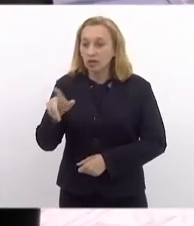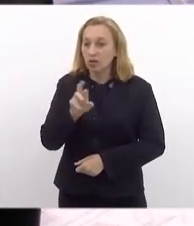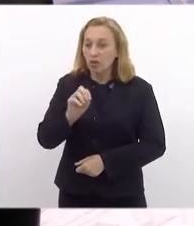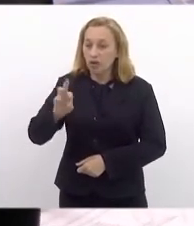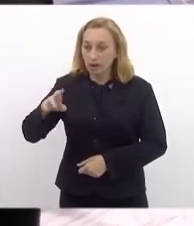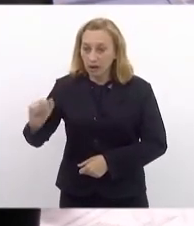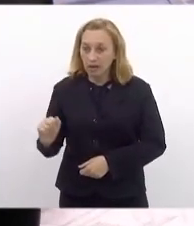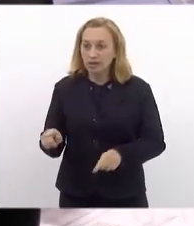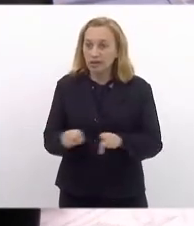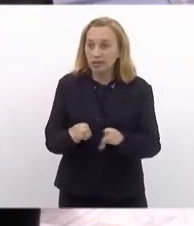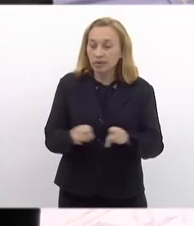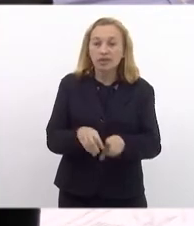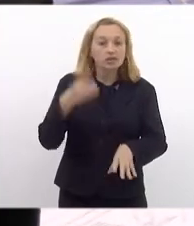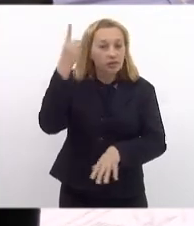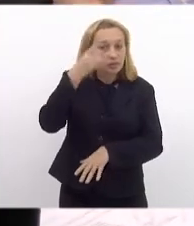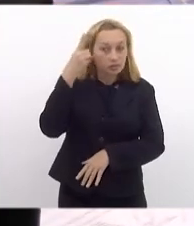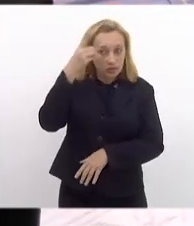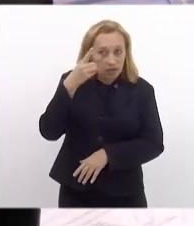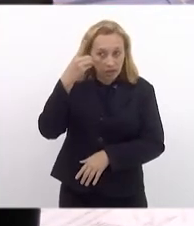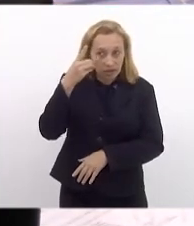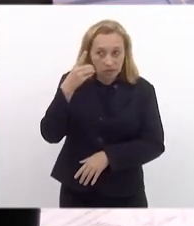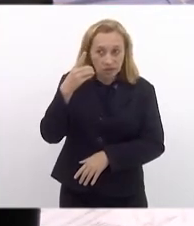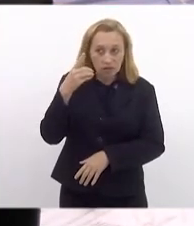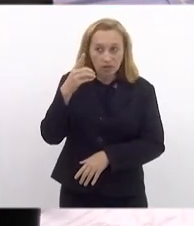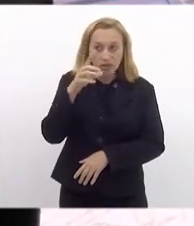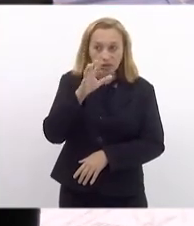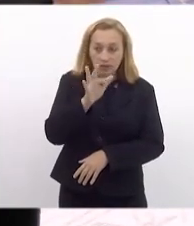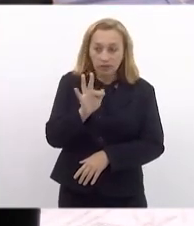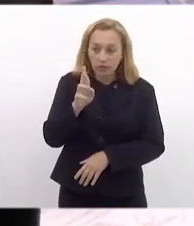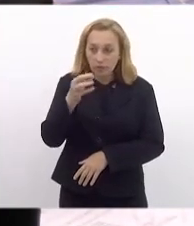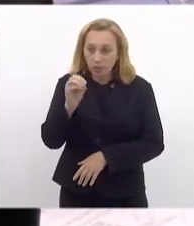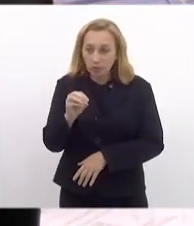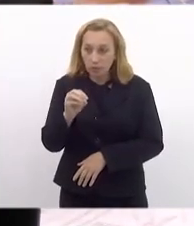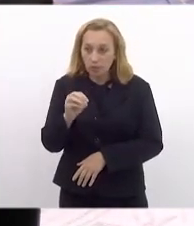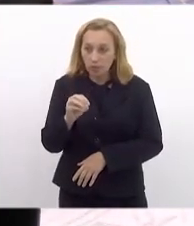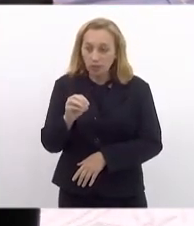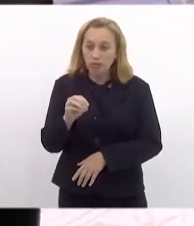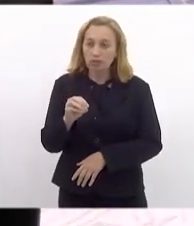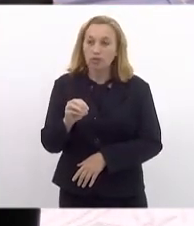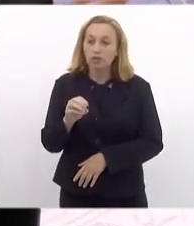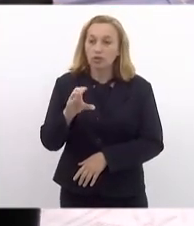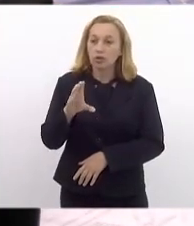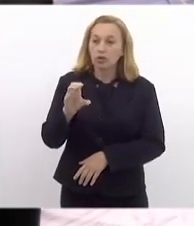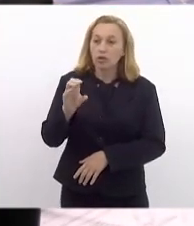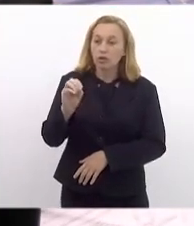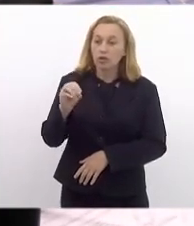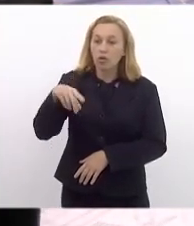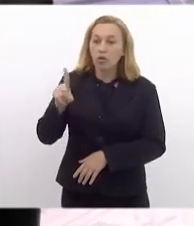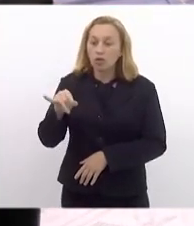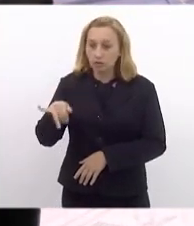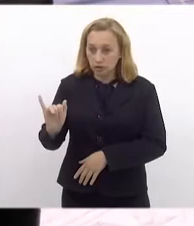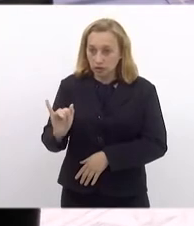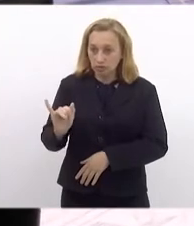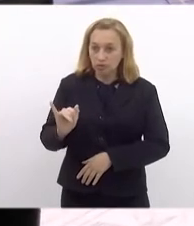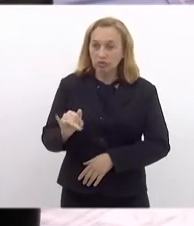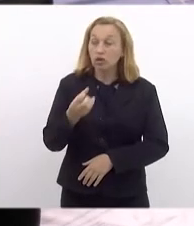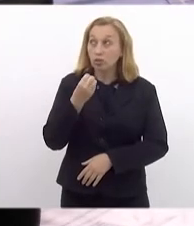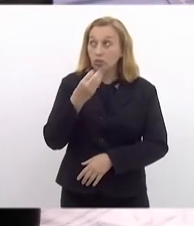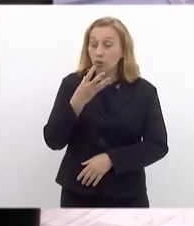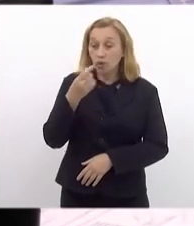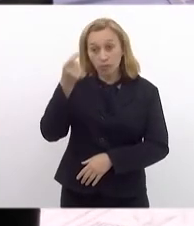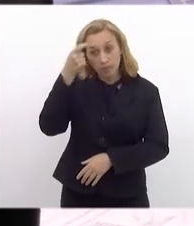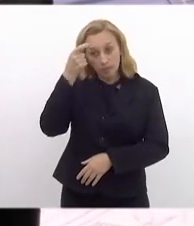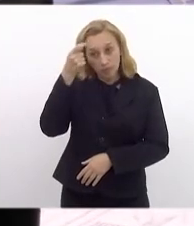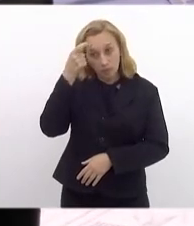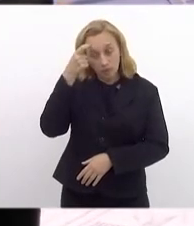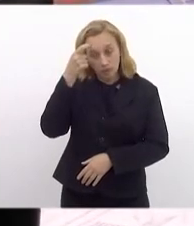o deputado de Friburgo Comte Bittencourt e Rogério Cabral também eram favoráveis Eu Tenho boa memória